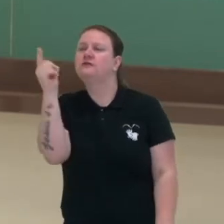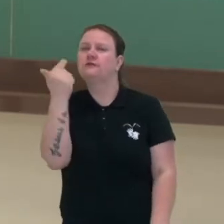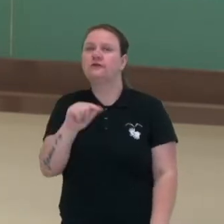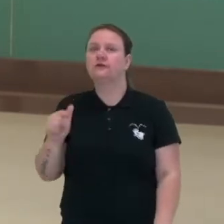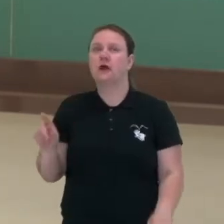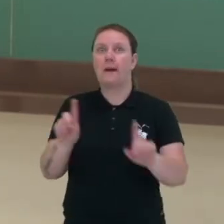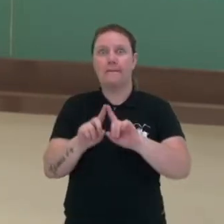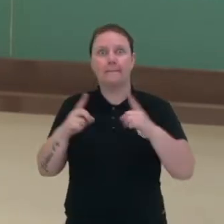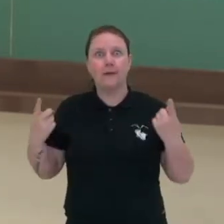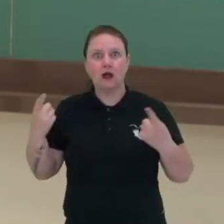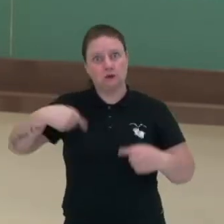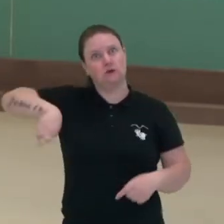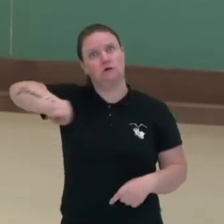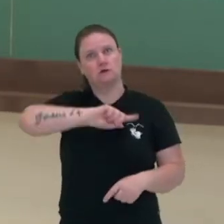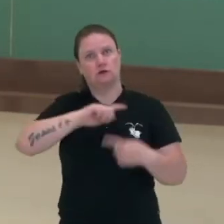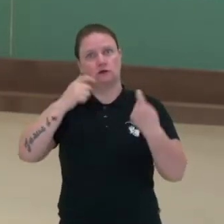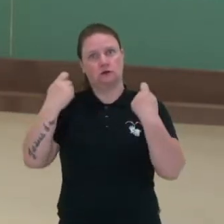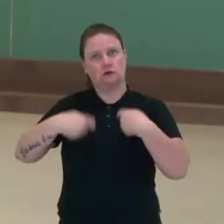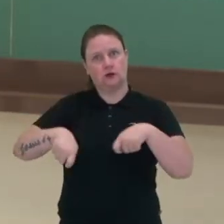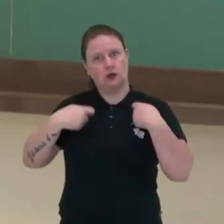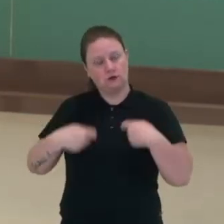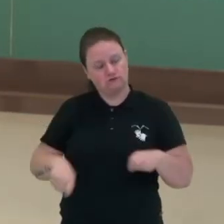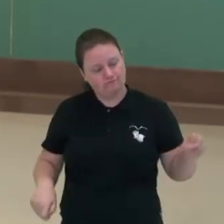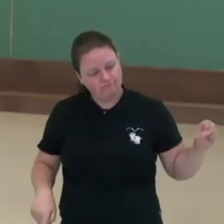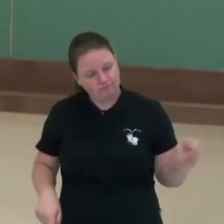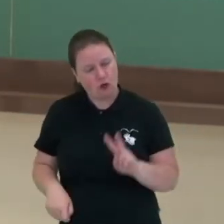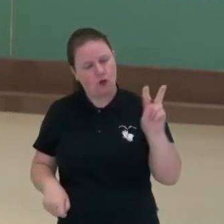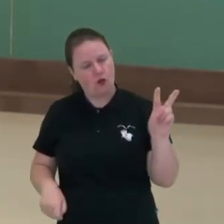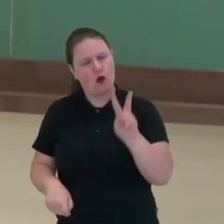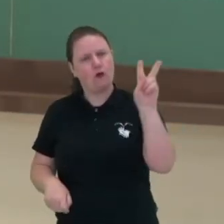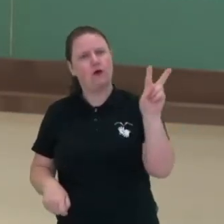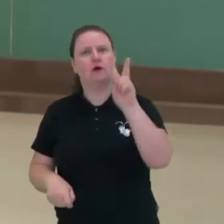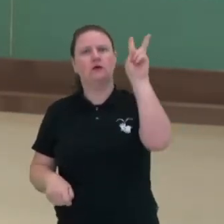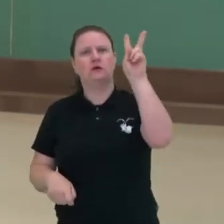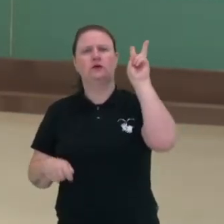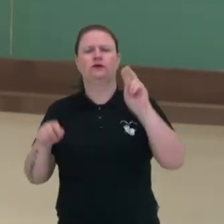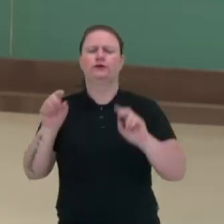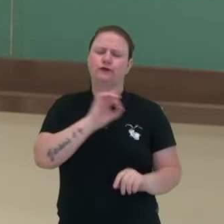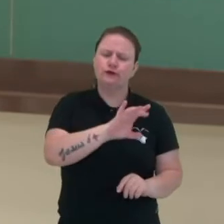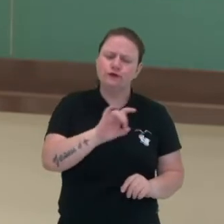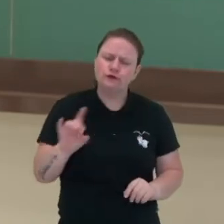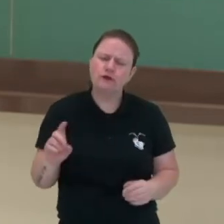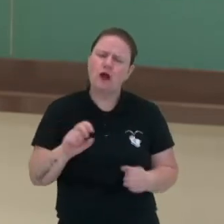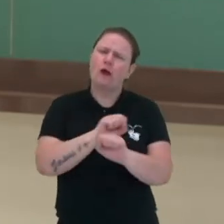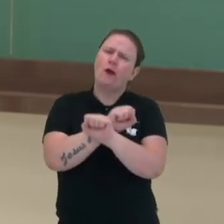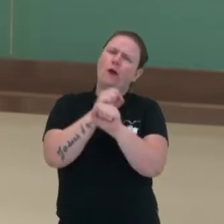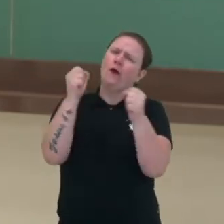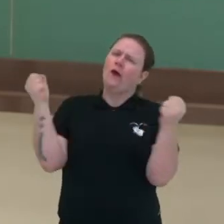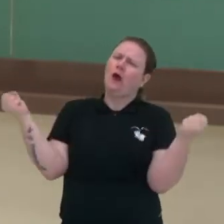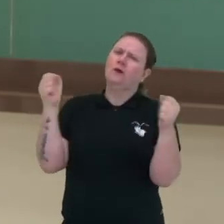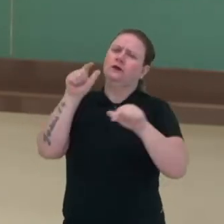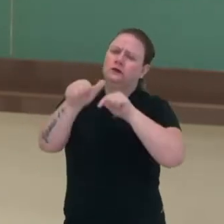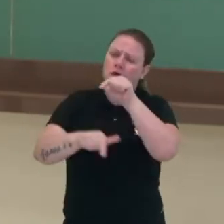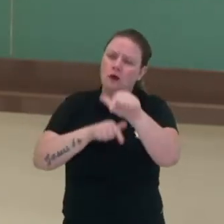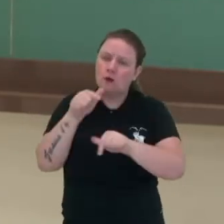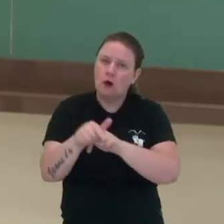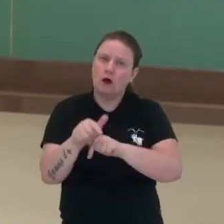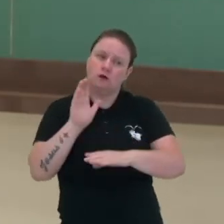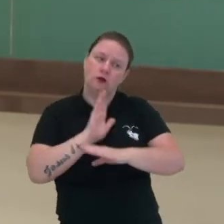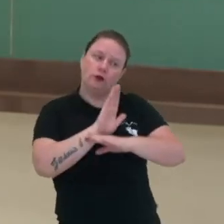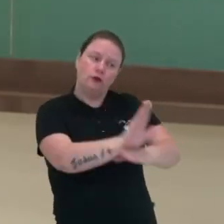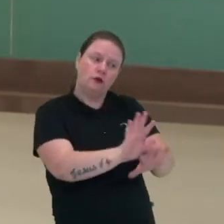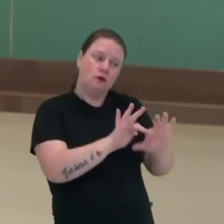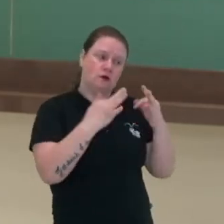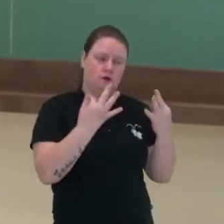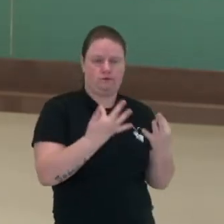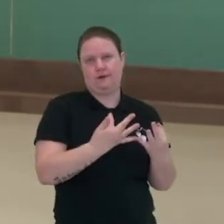que precisam ser valorizadas. São pessoas que todos os dias levantam cedo, trabalham, levam sustento para suas famílias. Então,